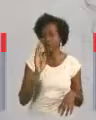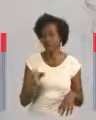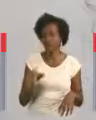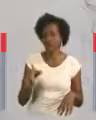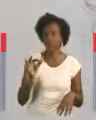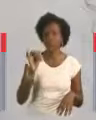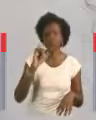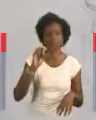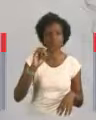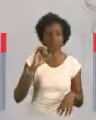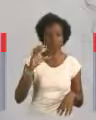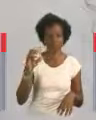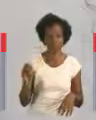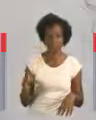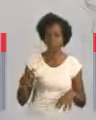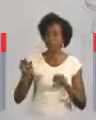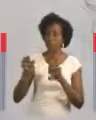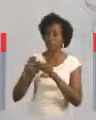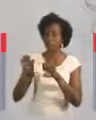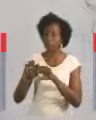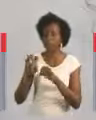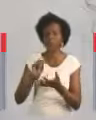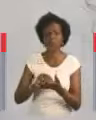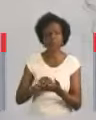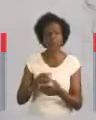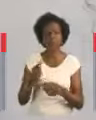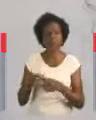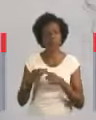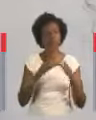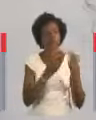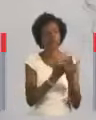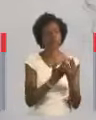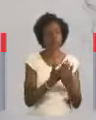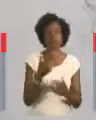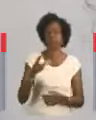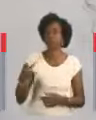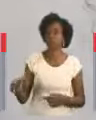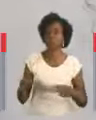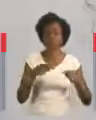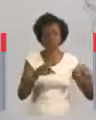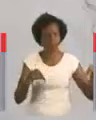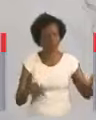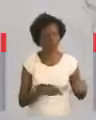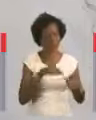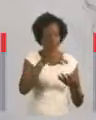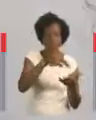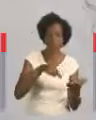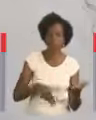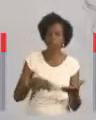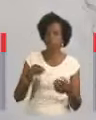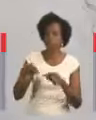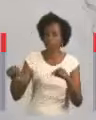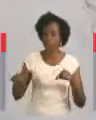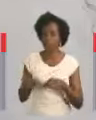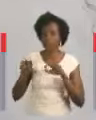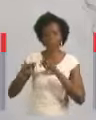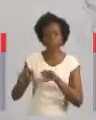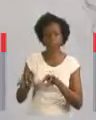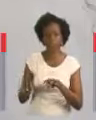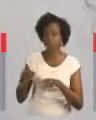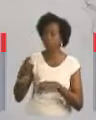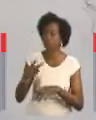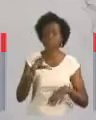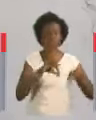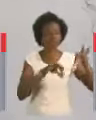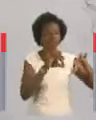físico do ponto de vista da estrutura até porque as nossas escolas não tem salas de leitura salas de informática não tem